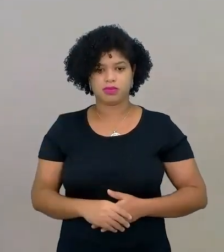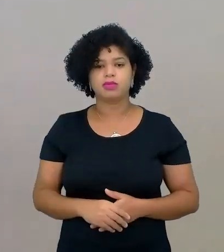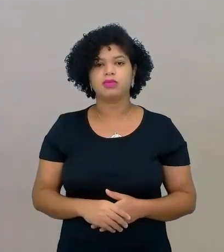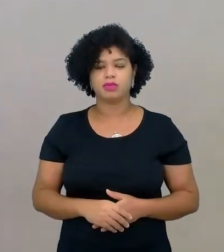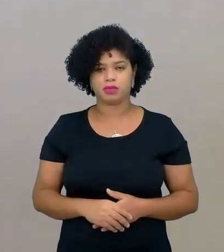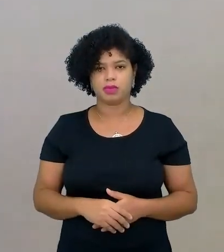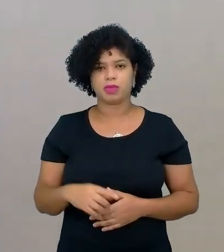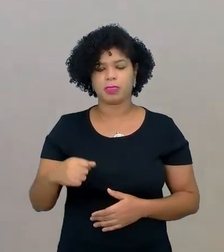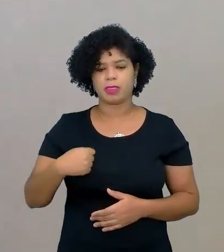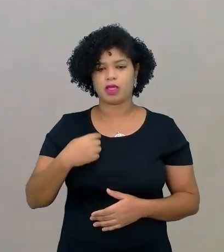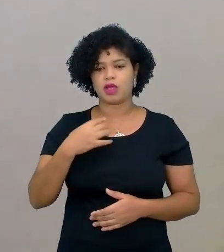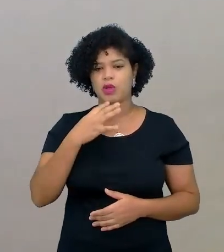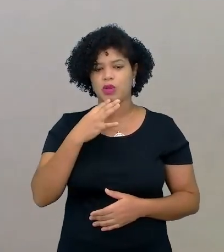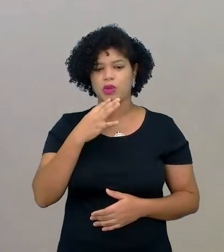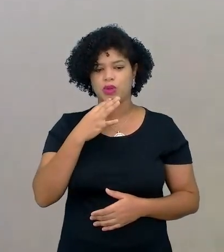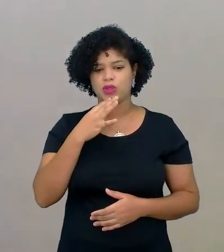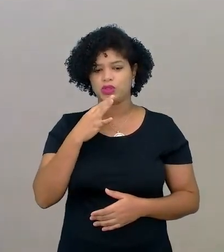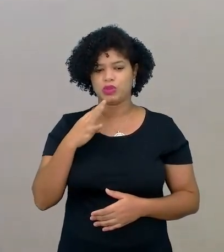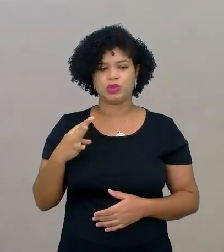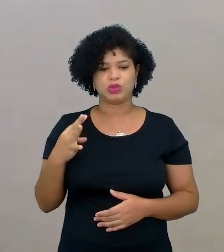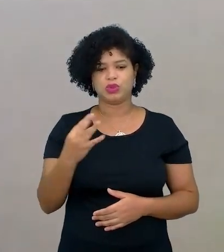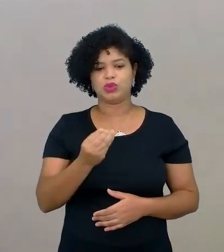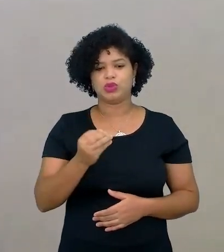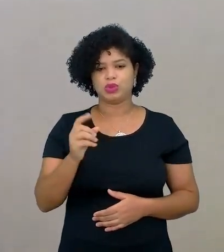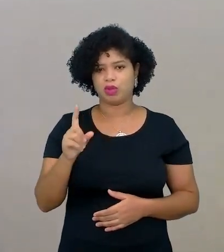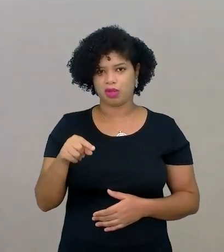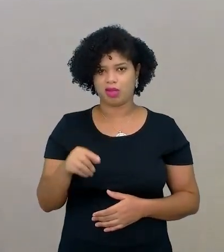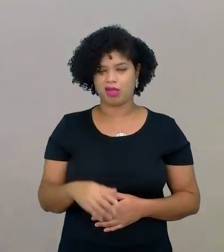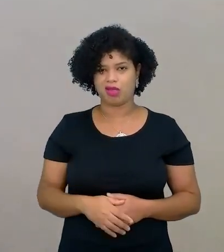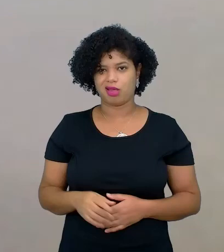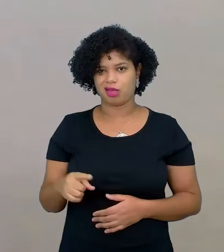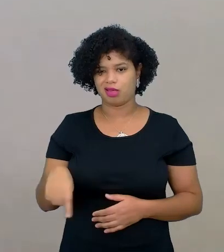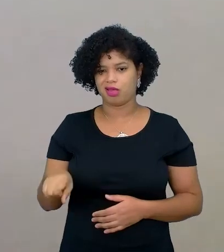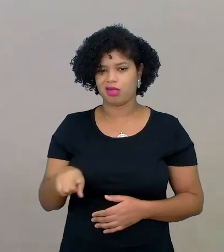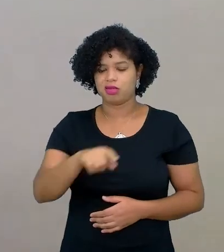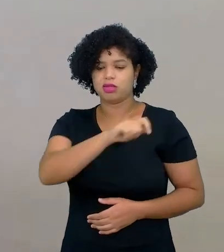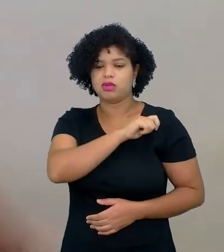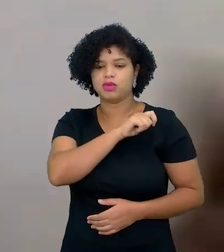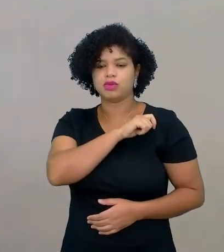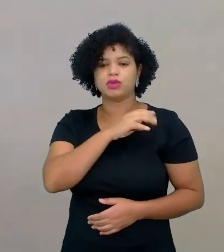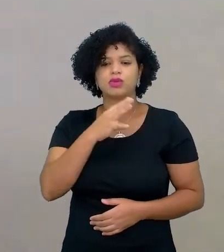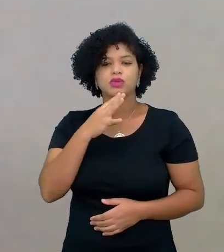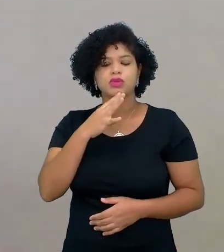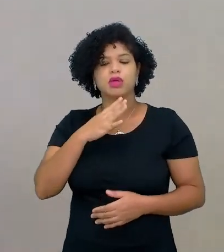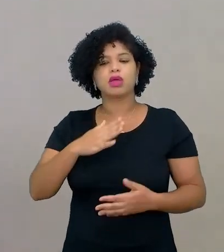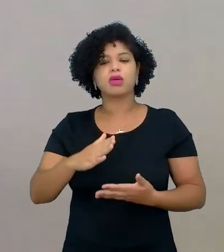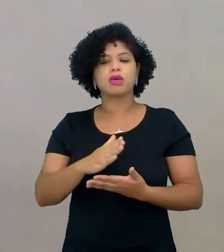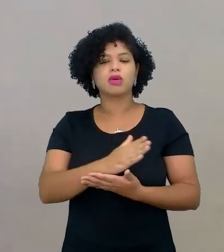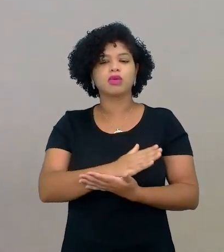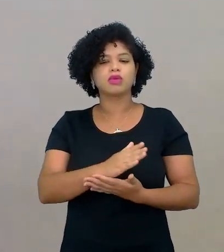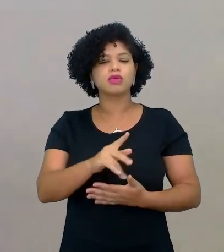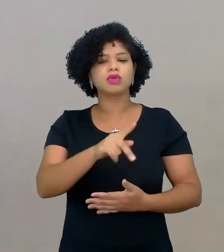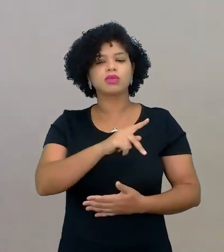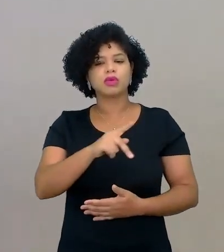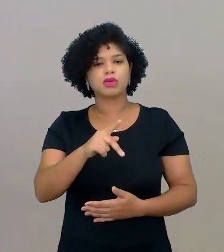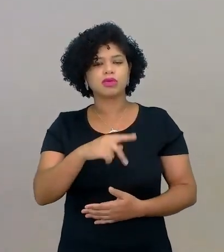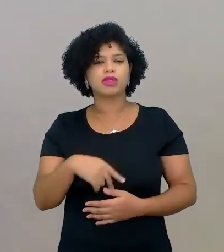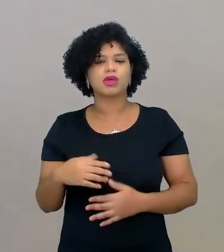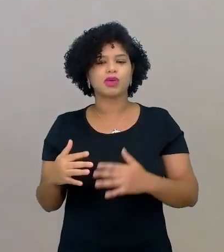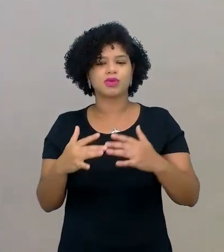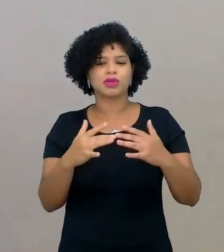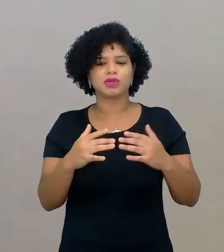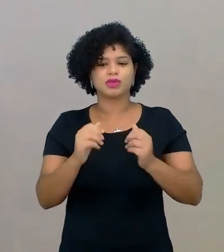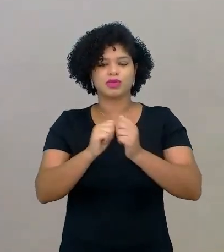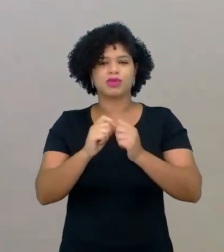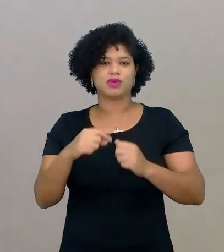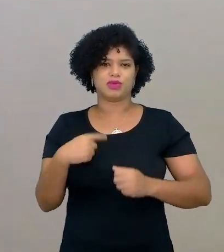não conhecemos para os estudantes. Quem nós conhecemos? Alguns professores que estão em contato com nós.